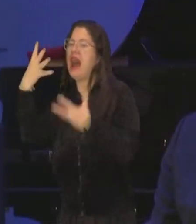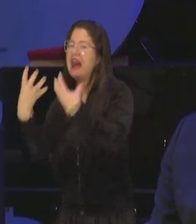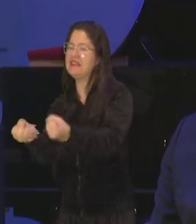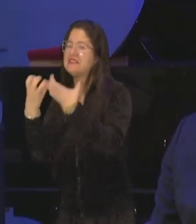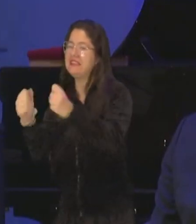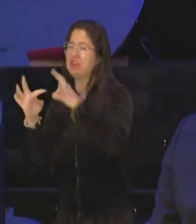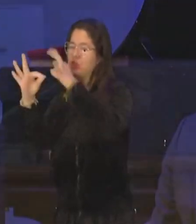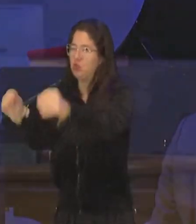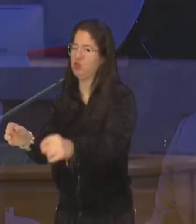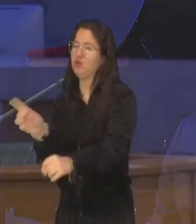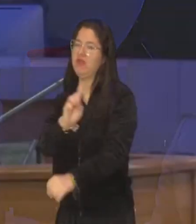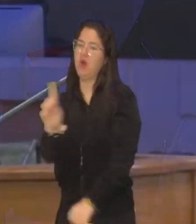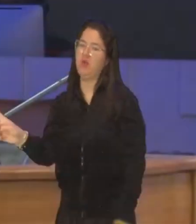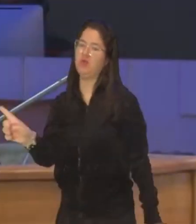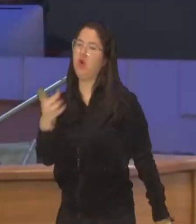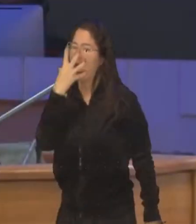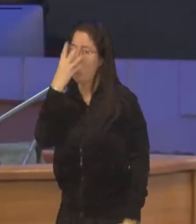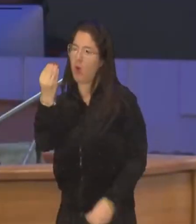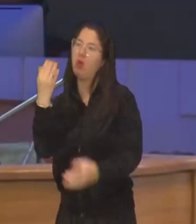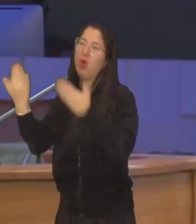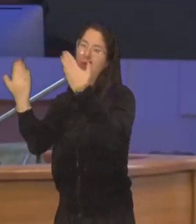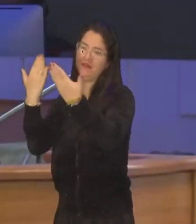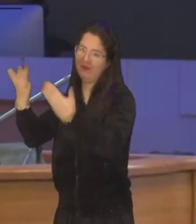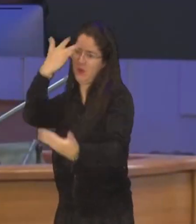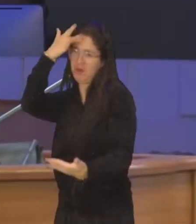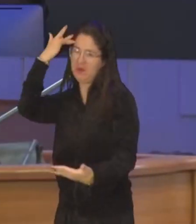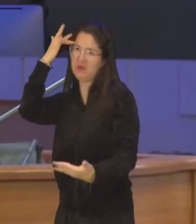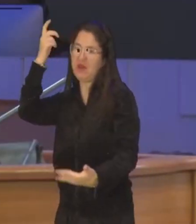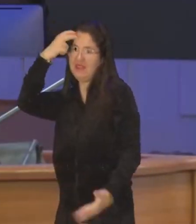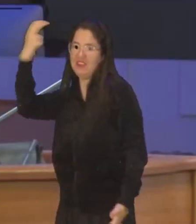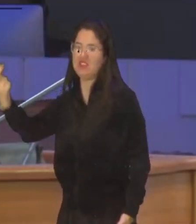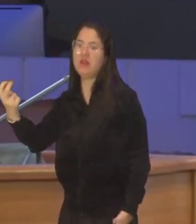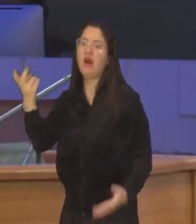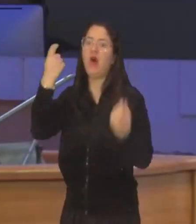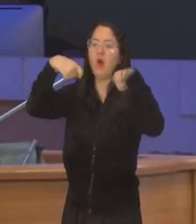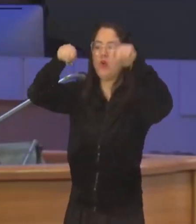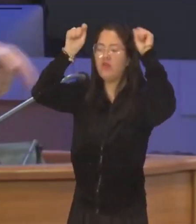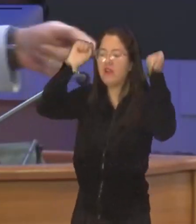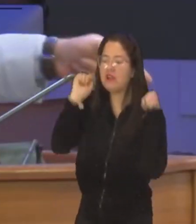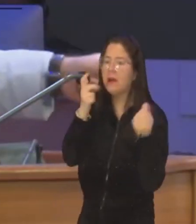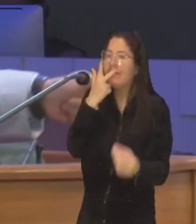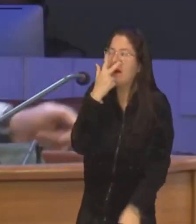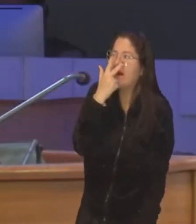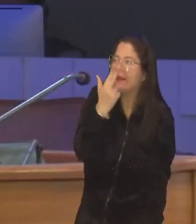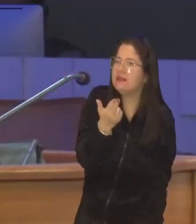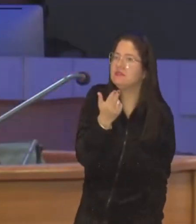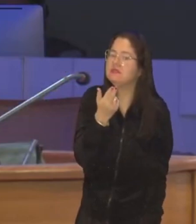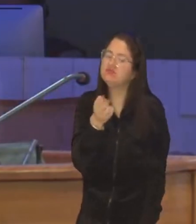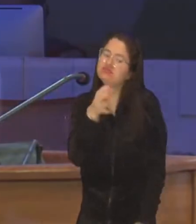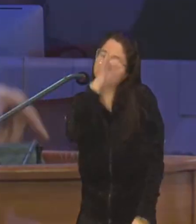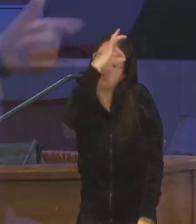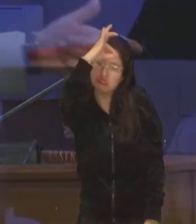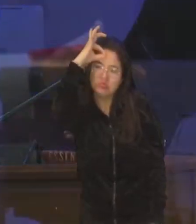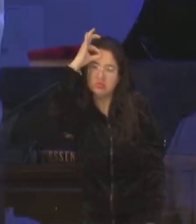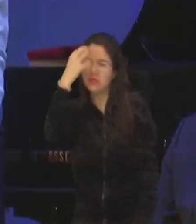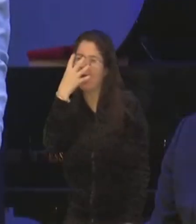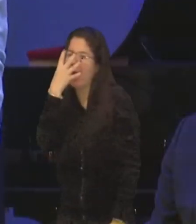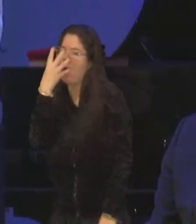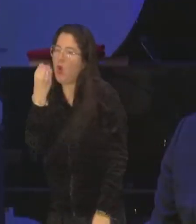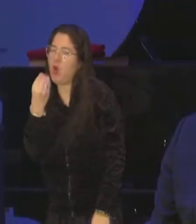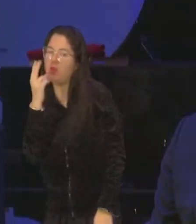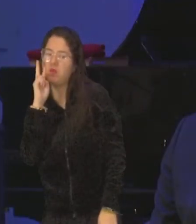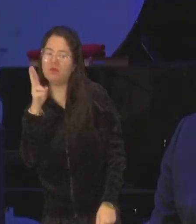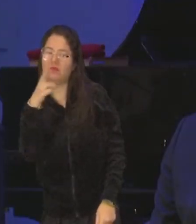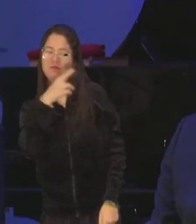é inteligente, ele sabe, ele conhece, ele sabe em quem ele chega, ele sabe o que ele fala, ele sabe o que ele advoga,